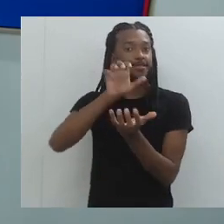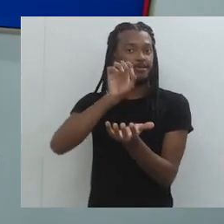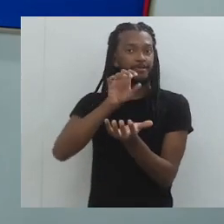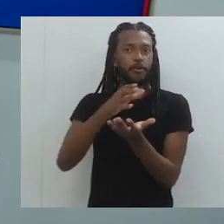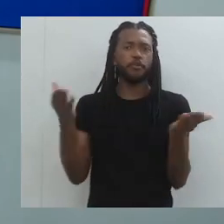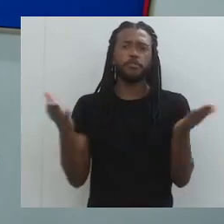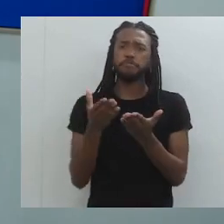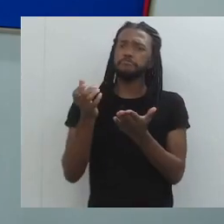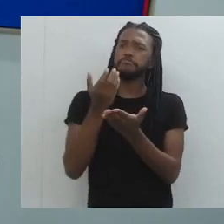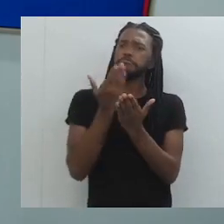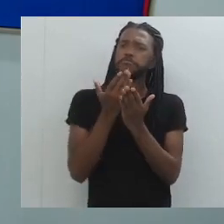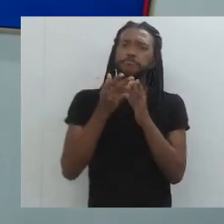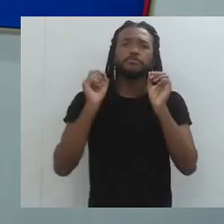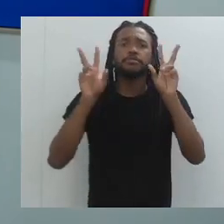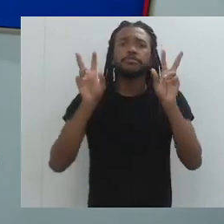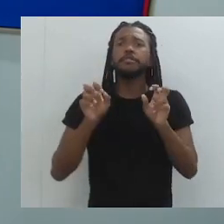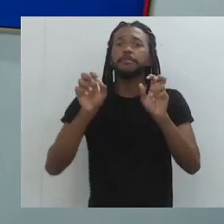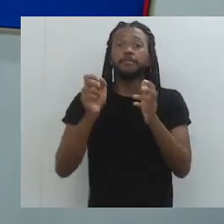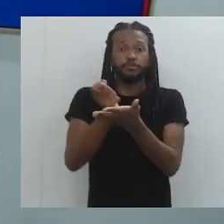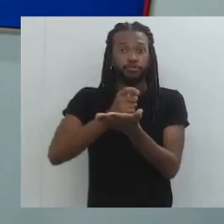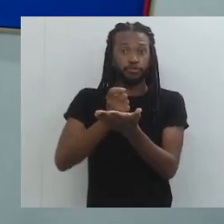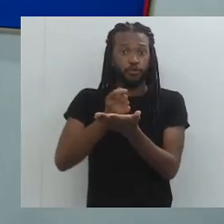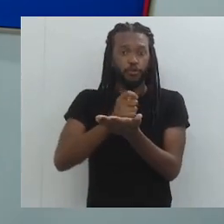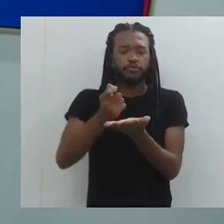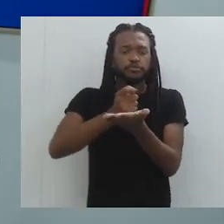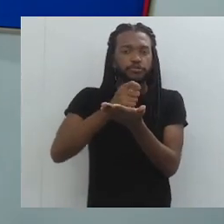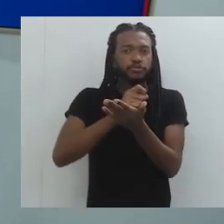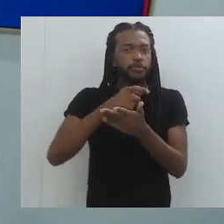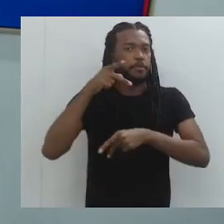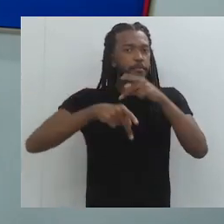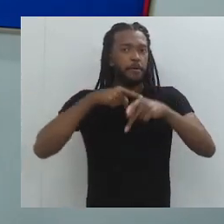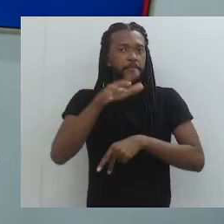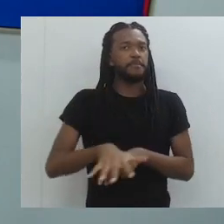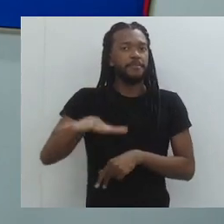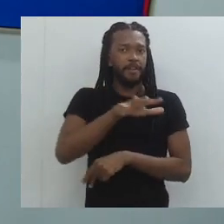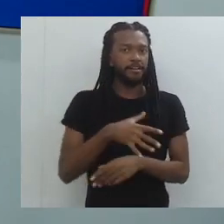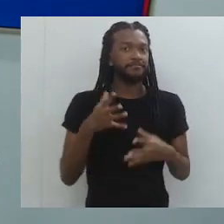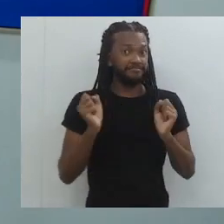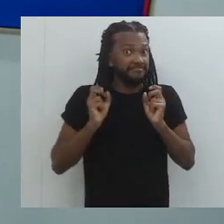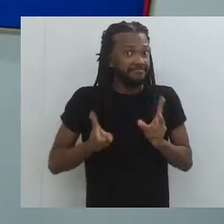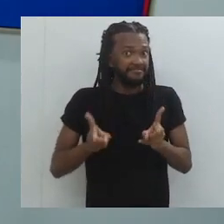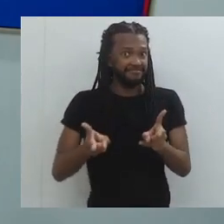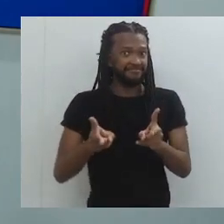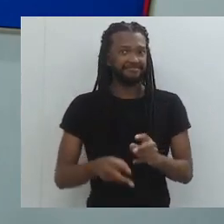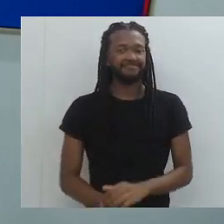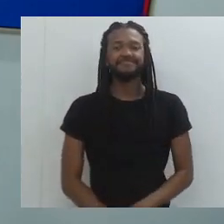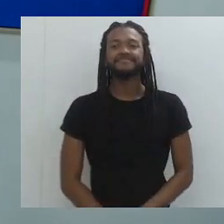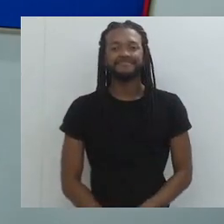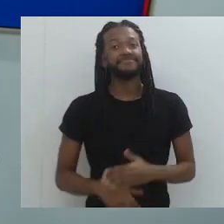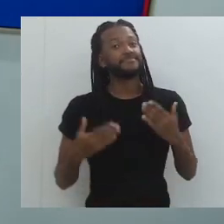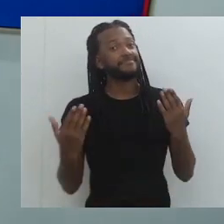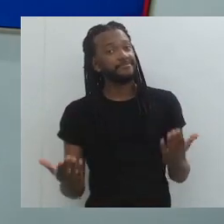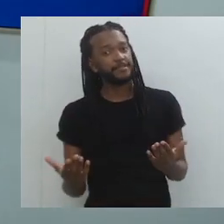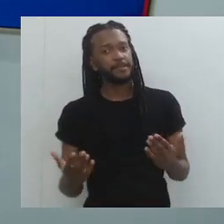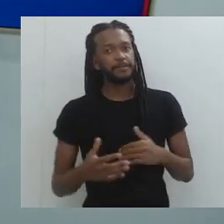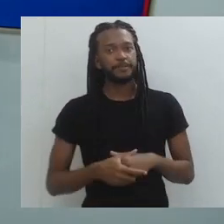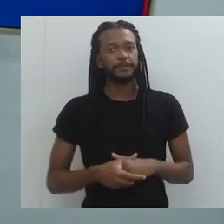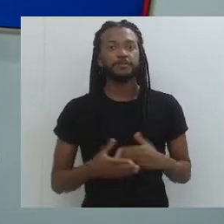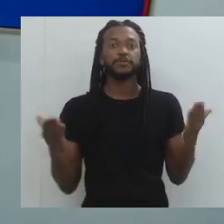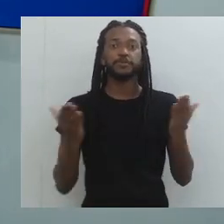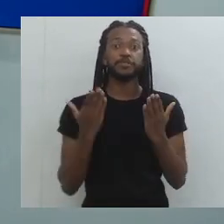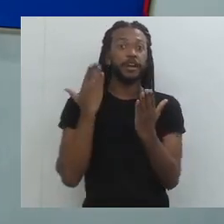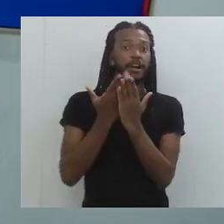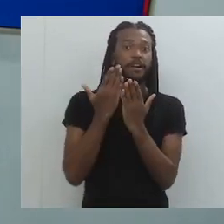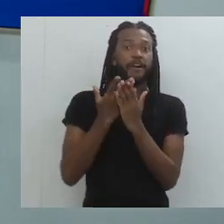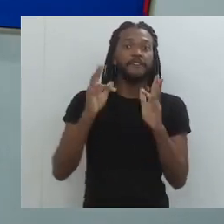jogo. Jogo popular, tá certo? Vamos seguindo? Então, na aula de hoje a